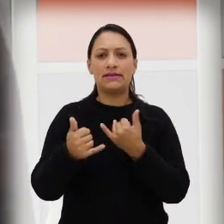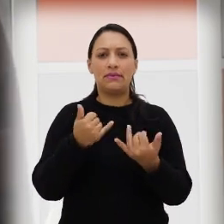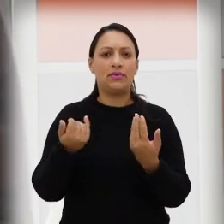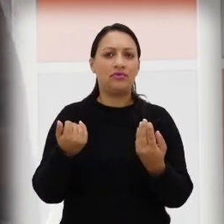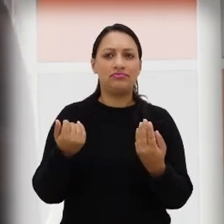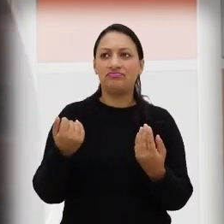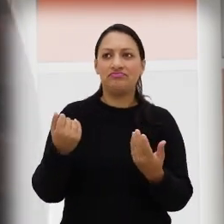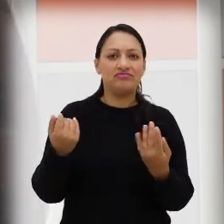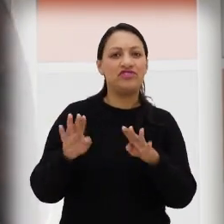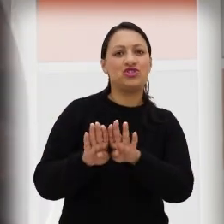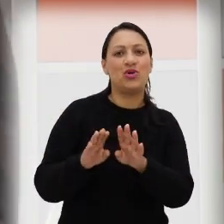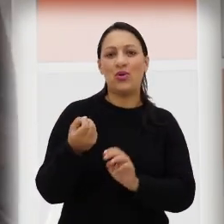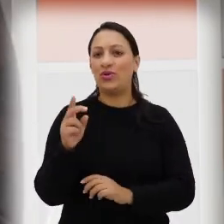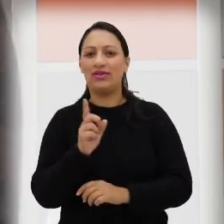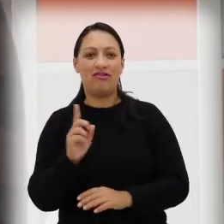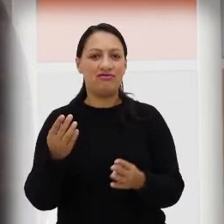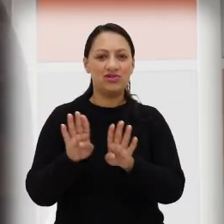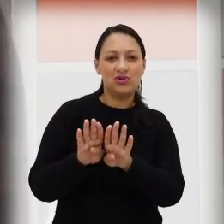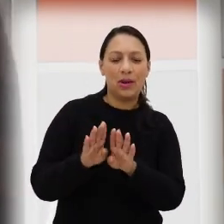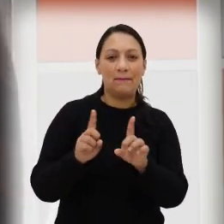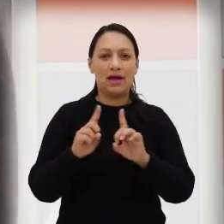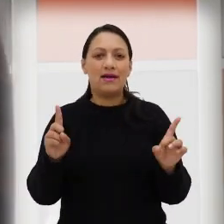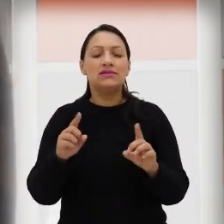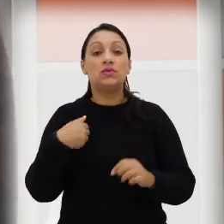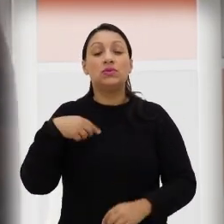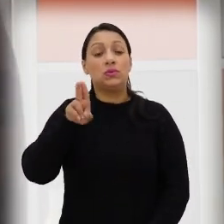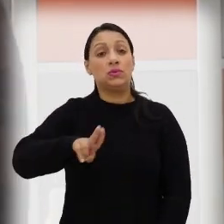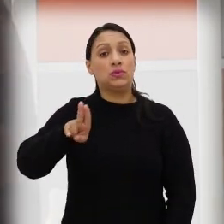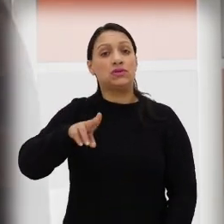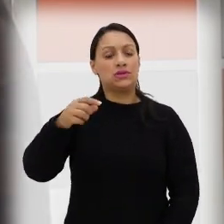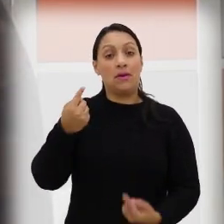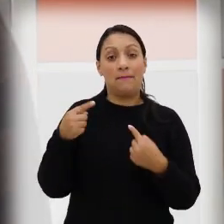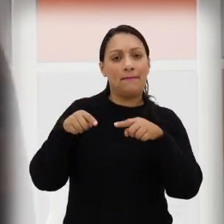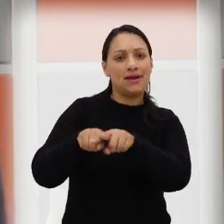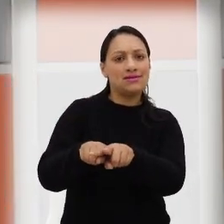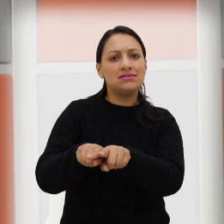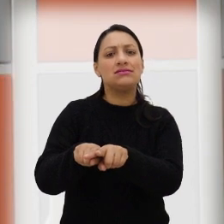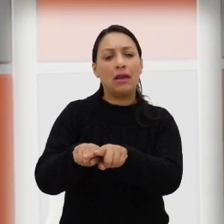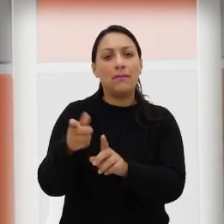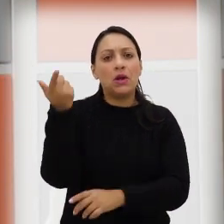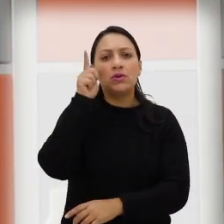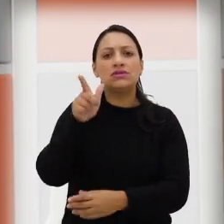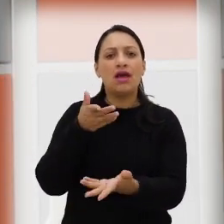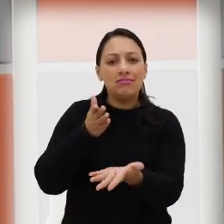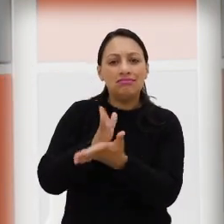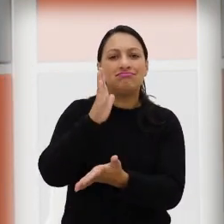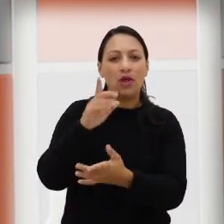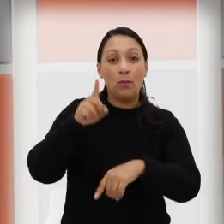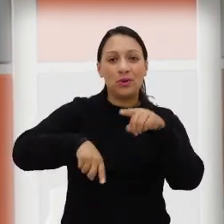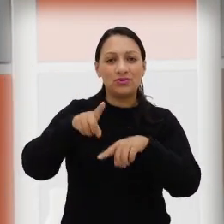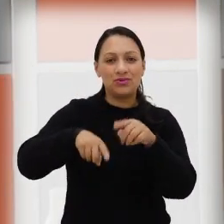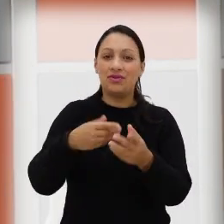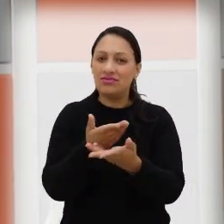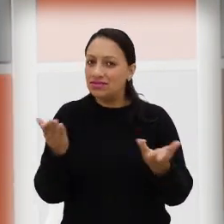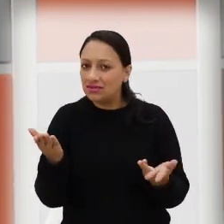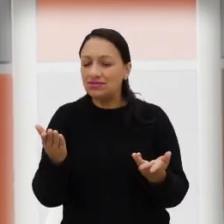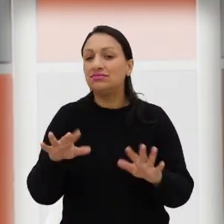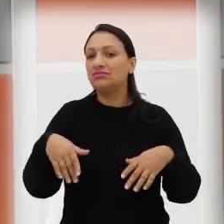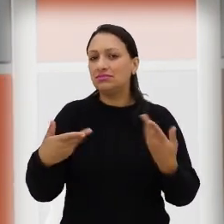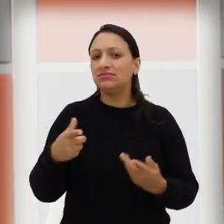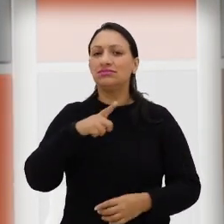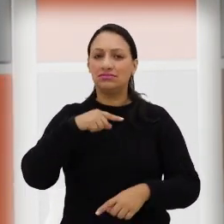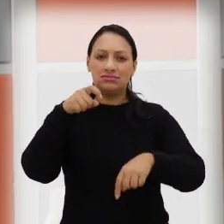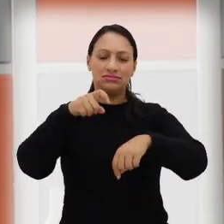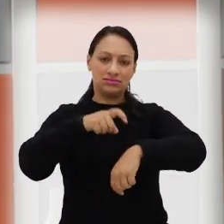fechou. Mas a ideia é que a gente use, sim, desses parceiros para que a gente consiga validar o produto de vocês. Então, terão